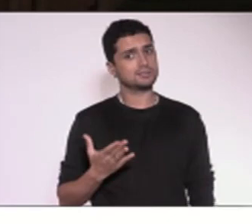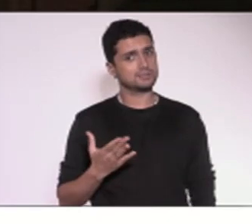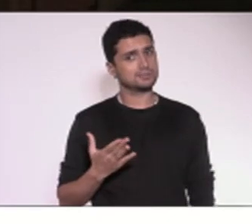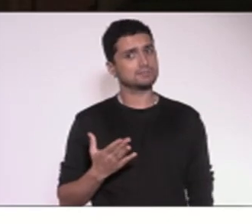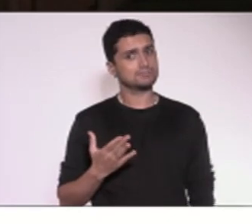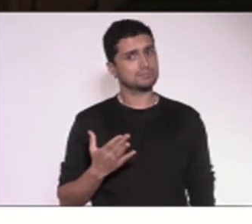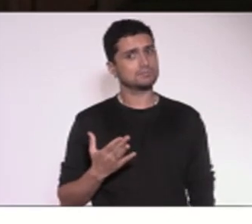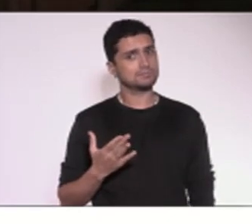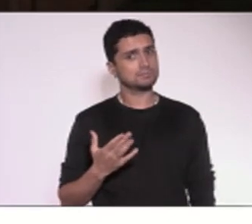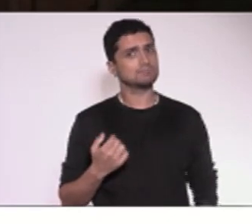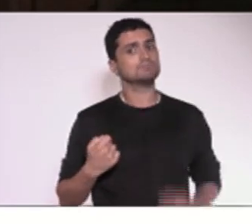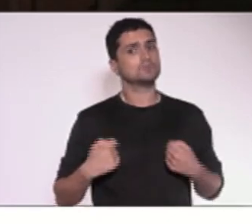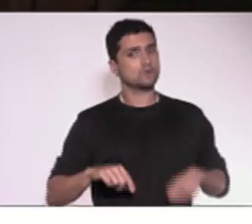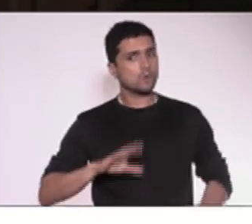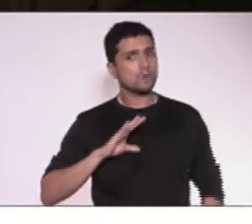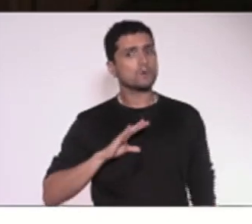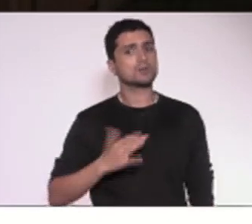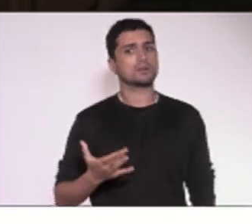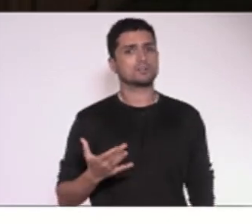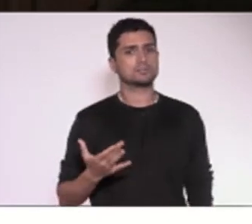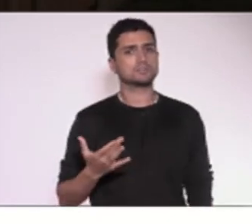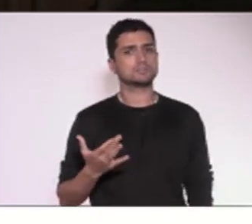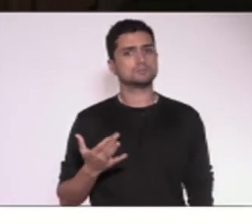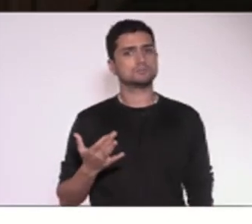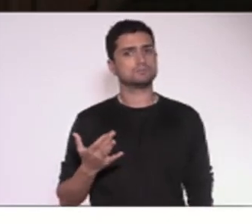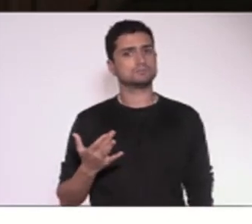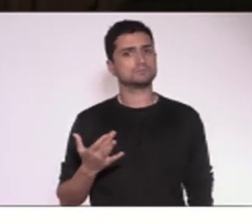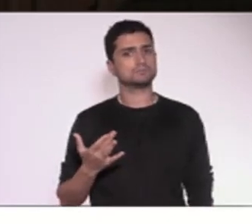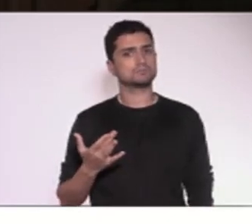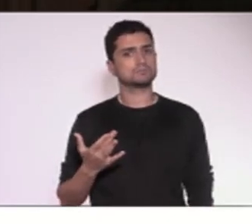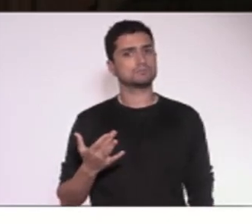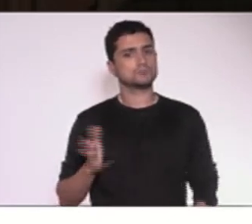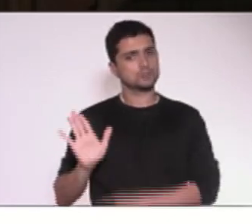têm coragem de fazê-lo, mas nós vamos fazer.